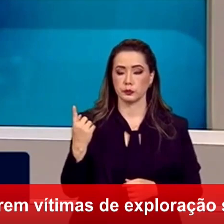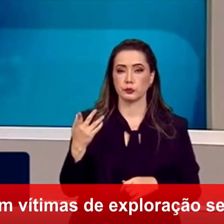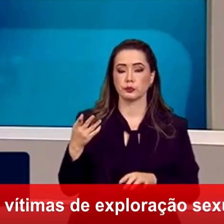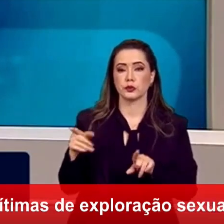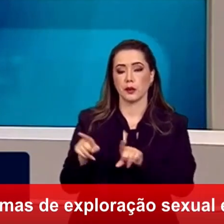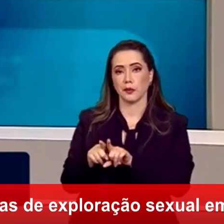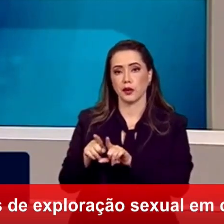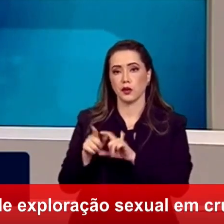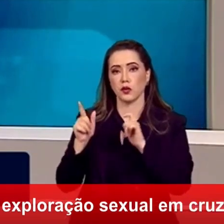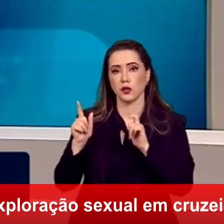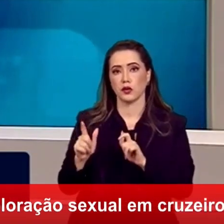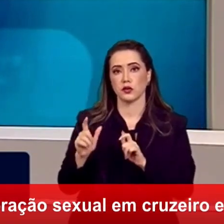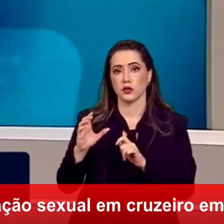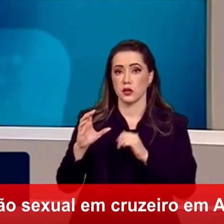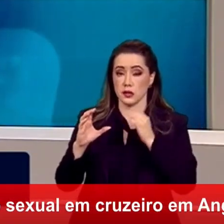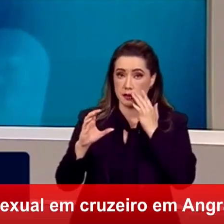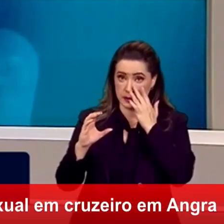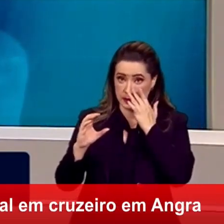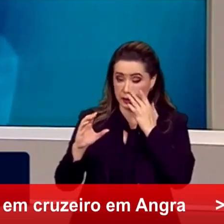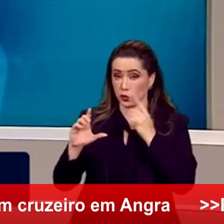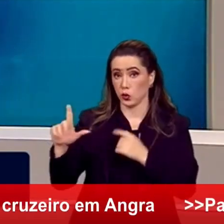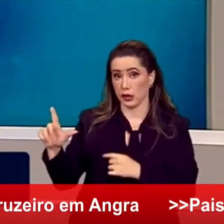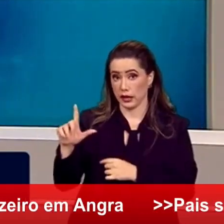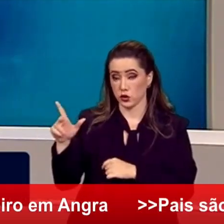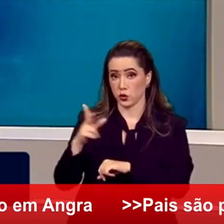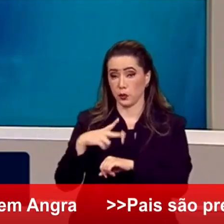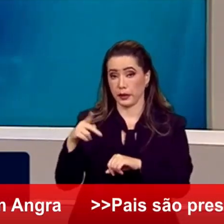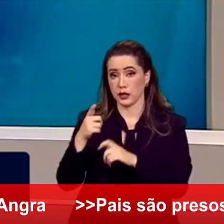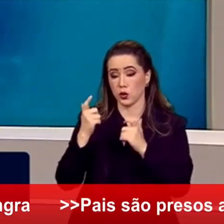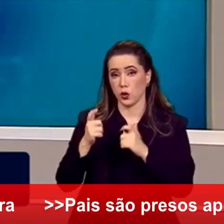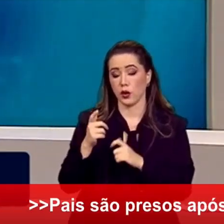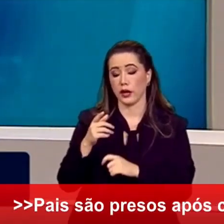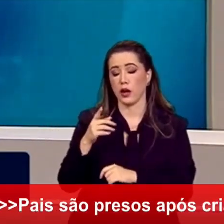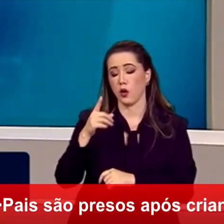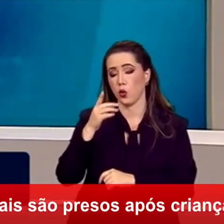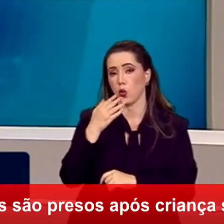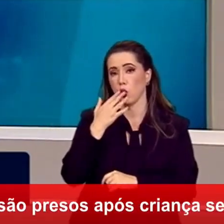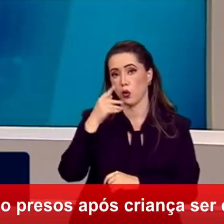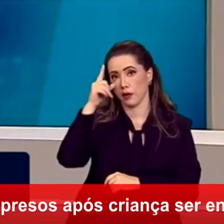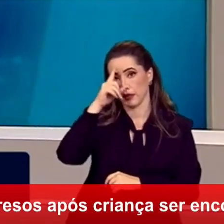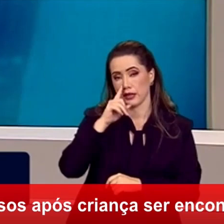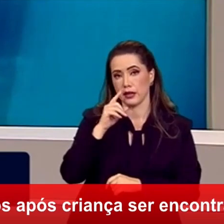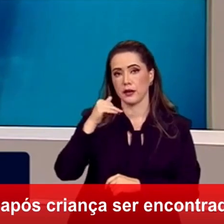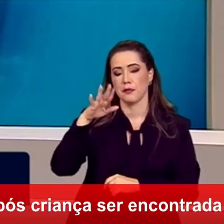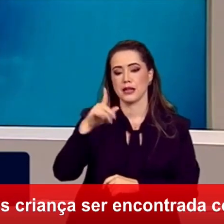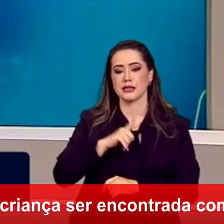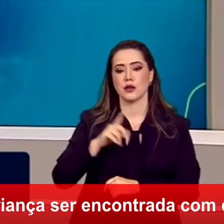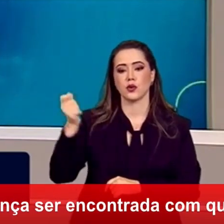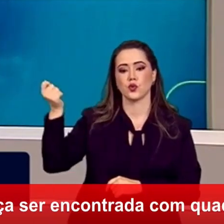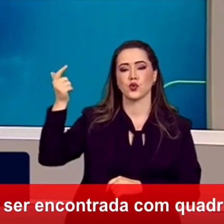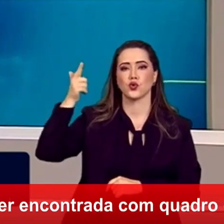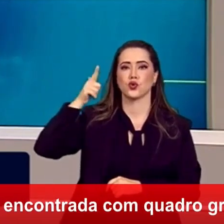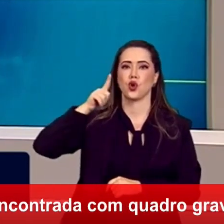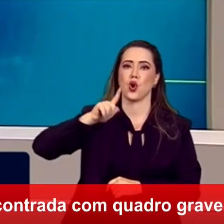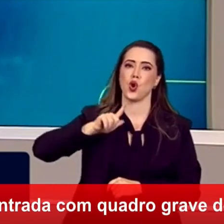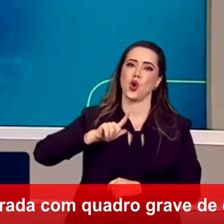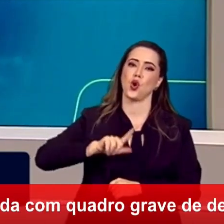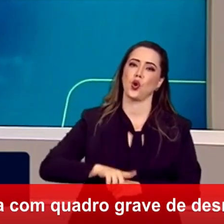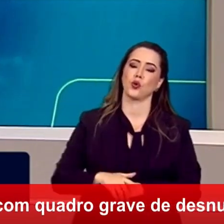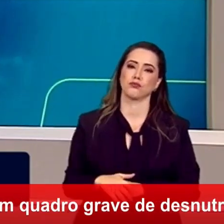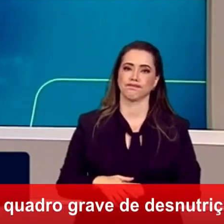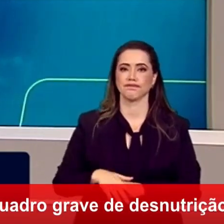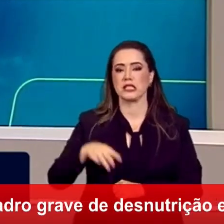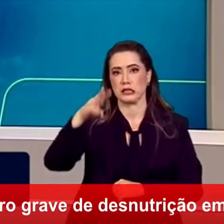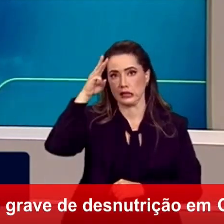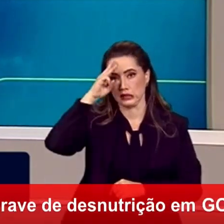aqui centro-leste do país, nessa área em amarelo, quem predomina é o sol, tá? Então terça-feira de céu claro,